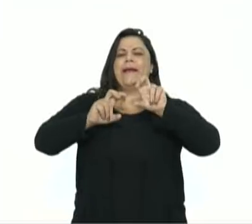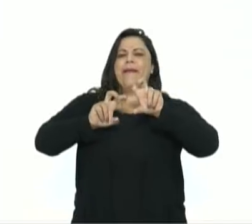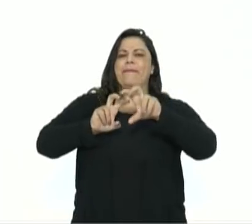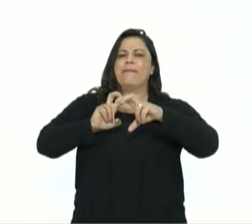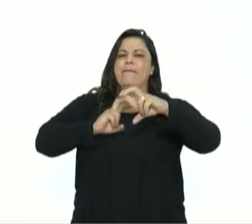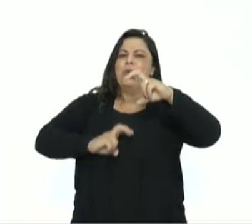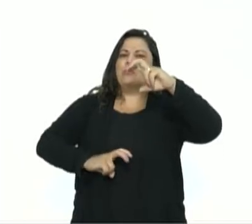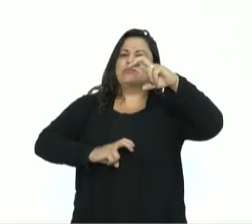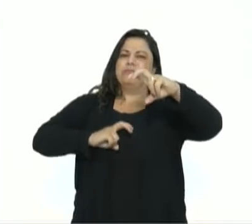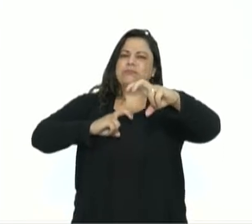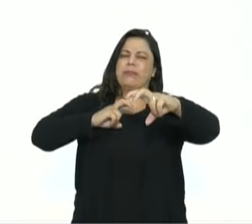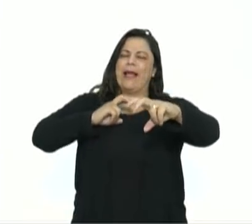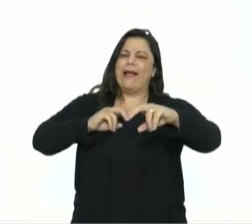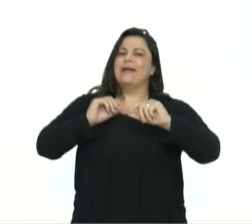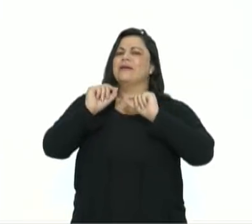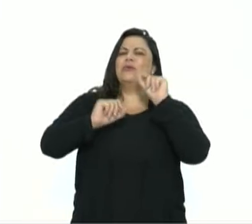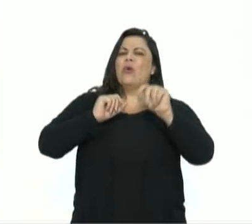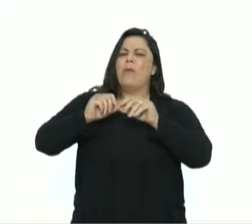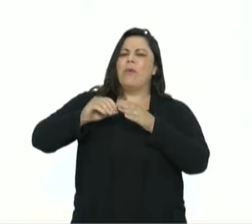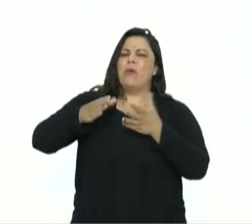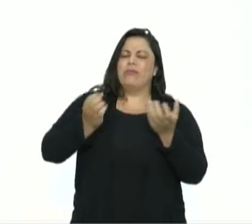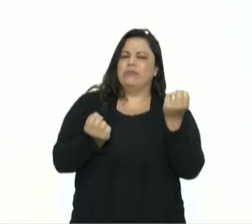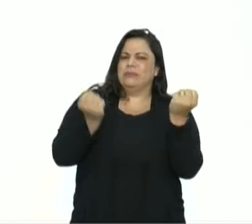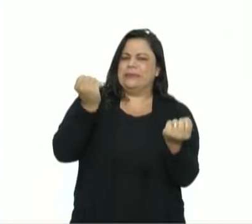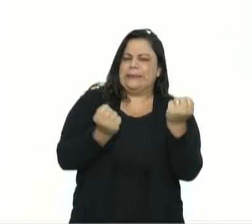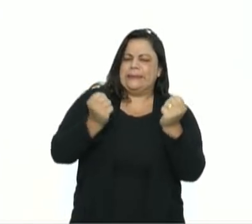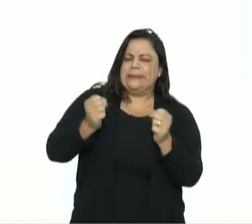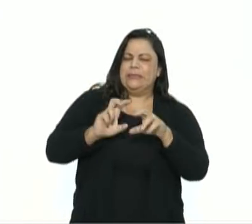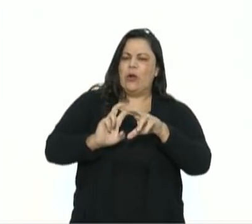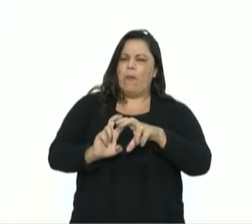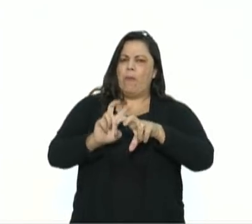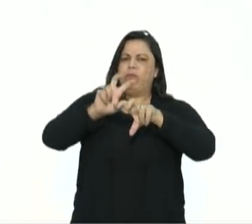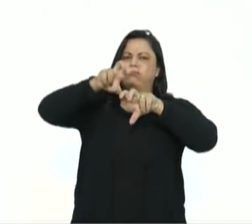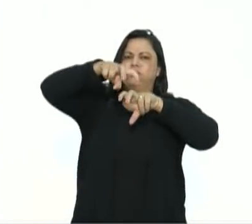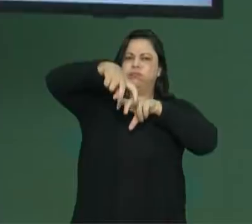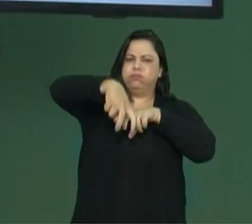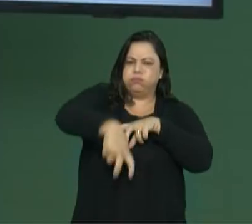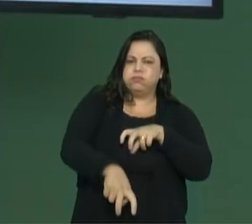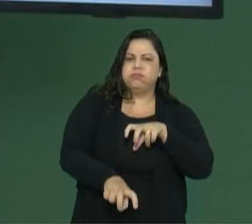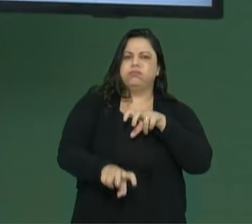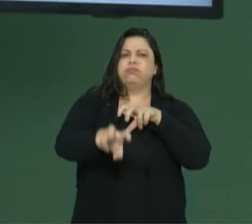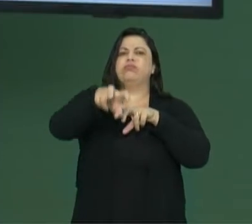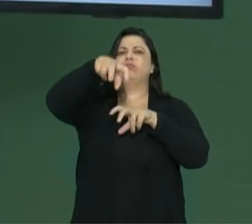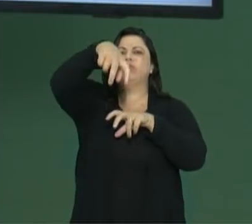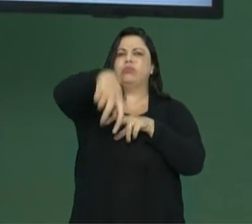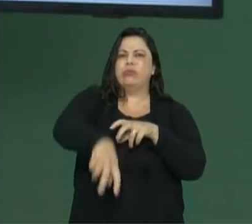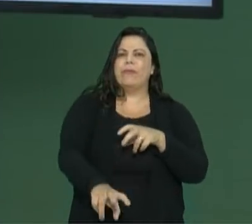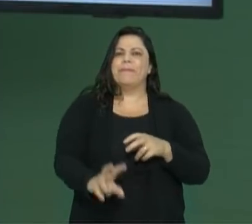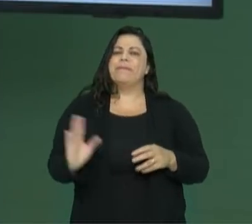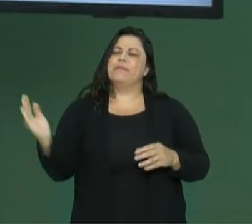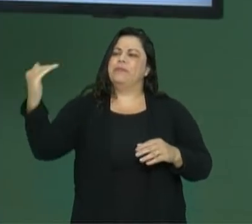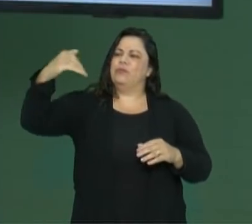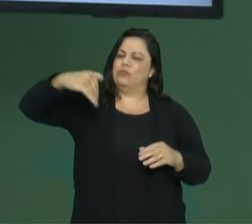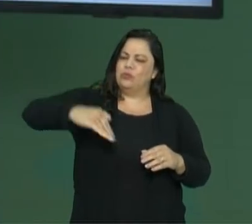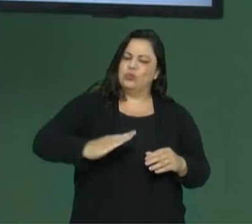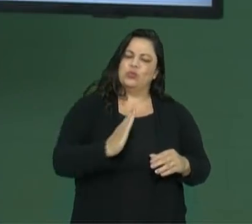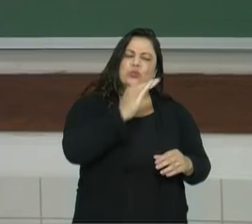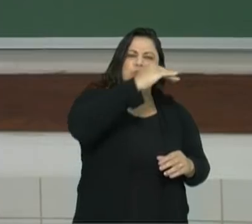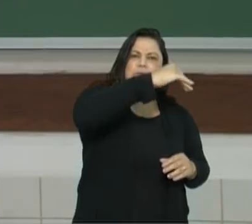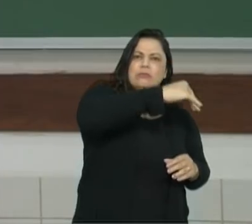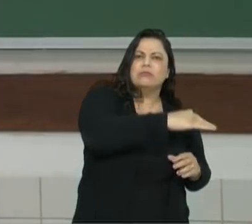meu slide. Vamos tentar explicar esse movimento, né? Porque afinal física a gente explica, né? Nós aqui